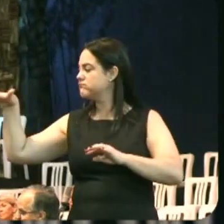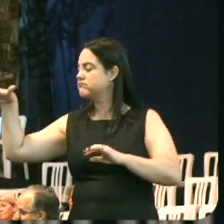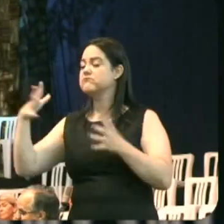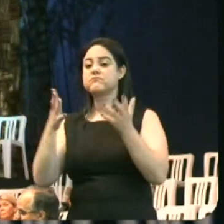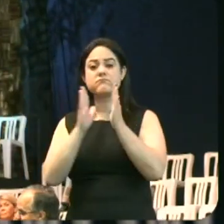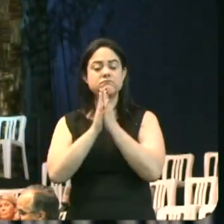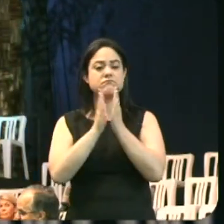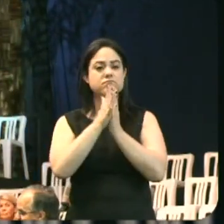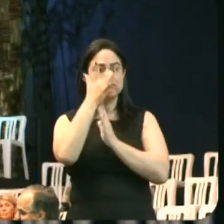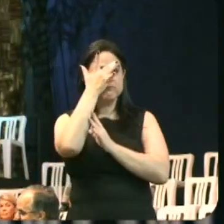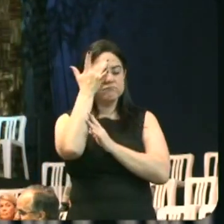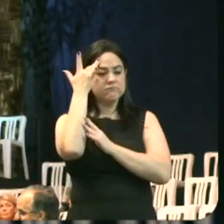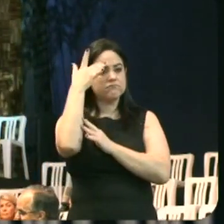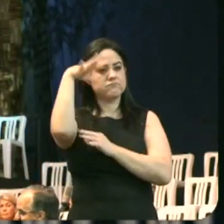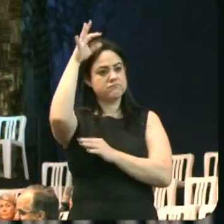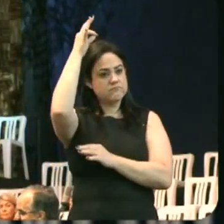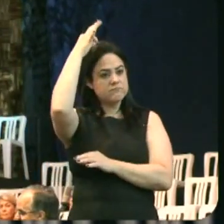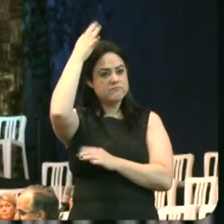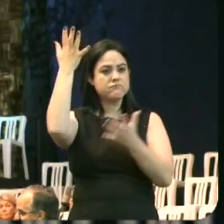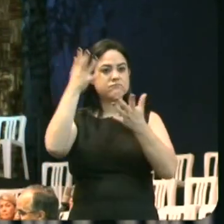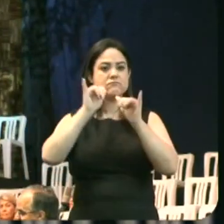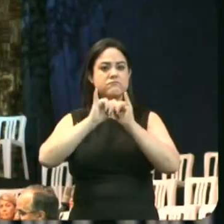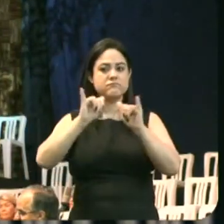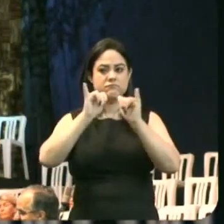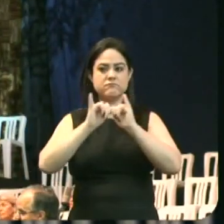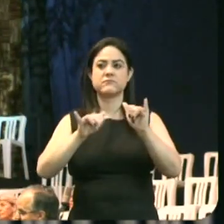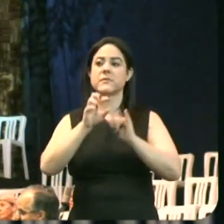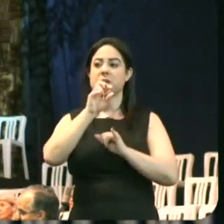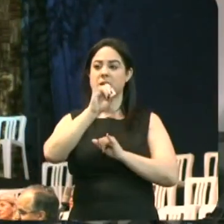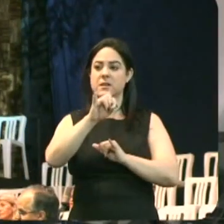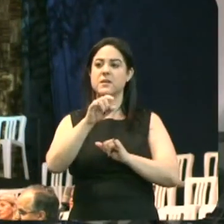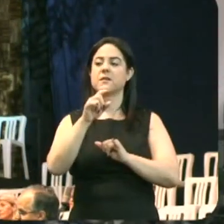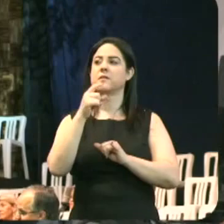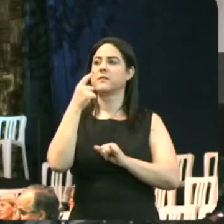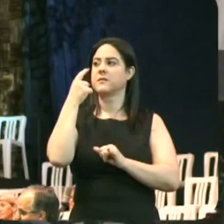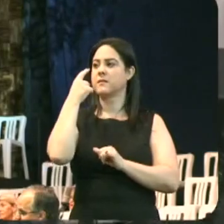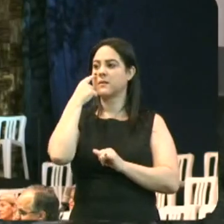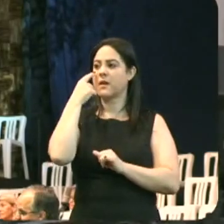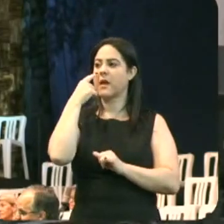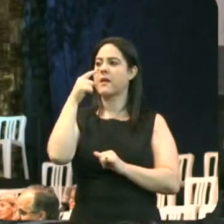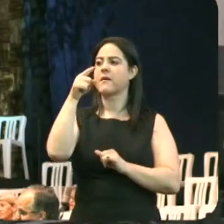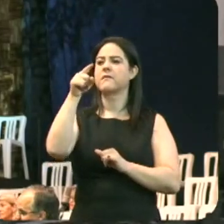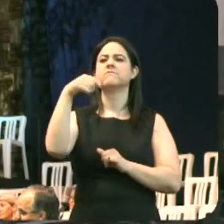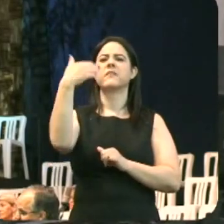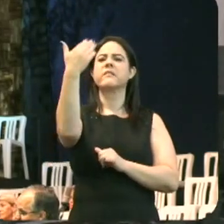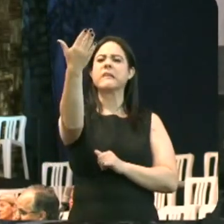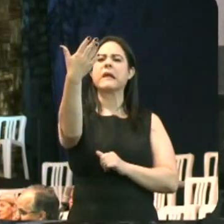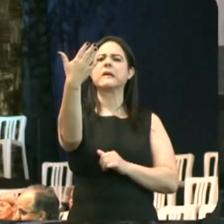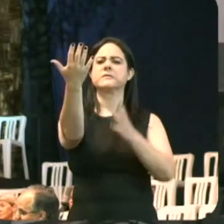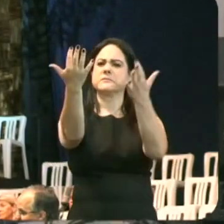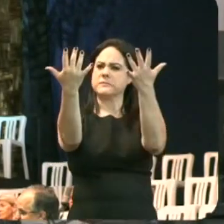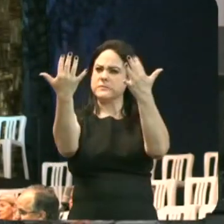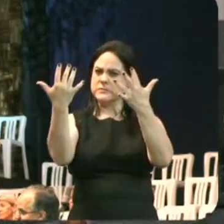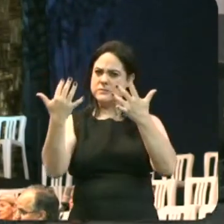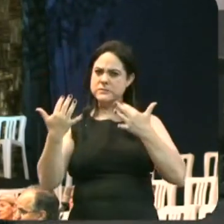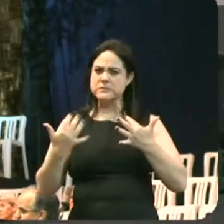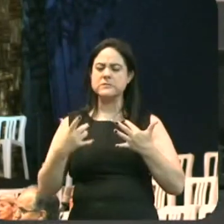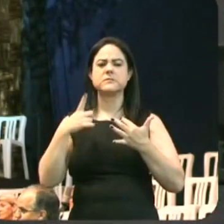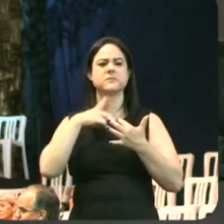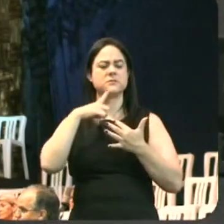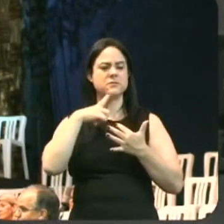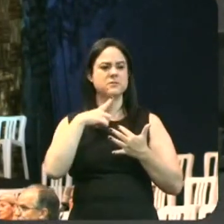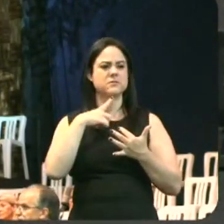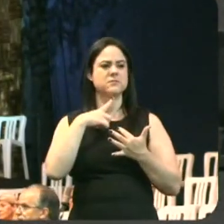essas pessoas a quem o Espírito Santo hoje está falando. Se você está aqui em cima, você vai descer. Se você está aqui embaixo, você vai vir para